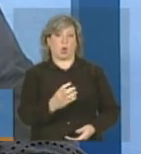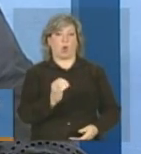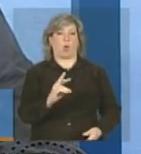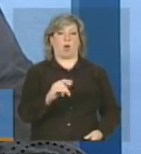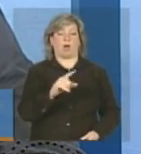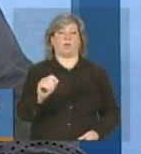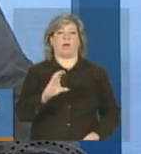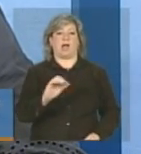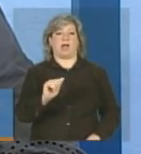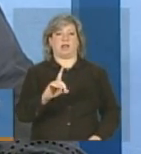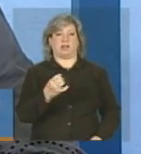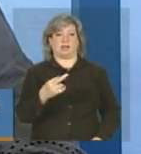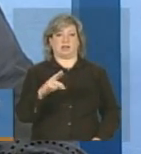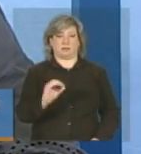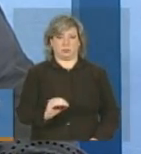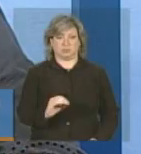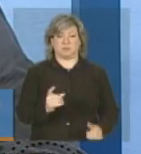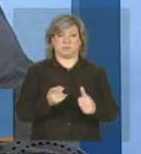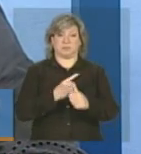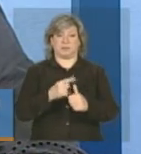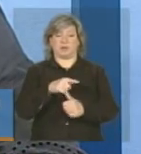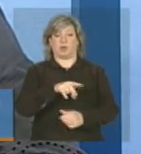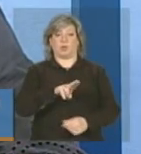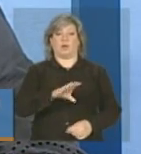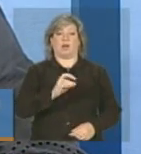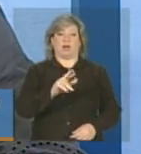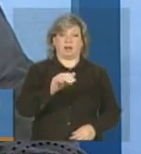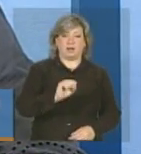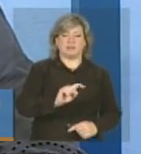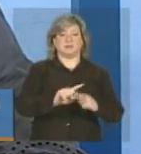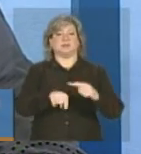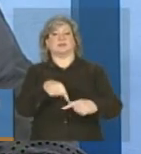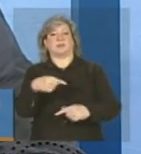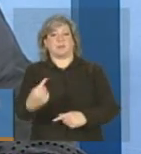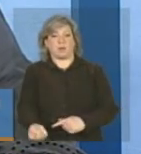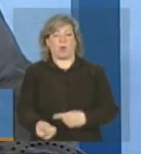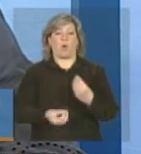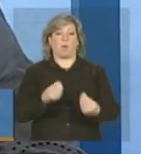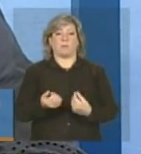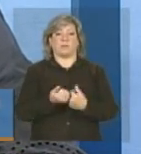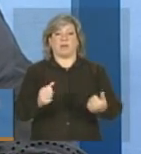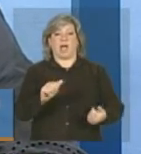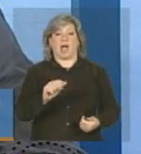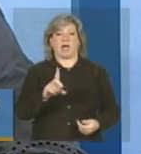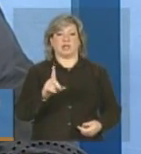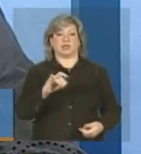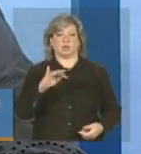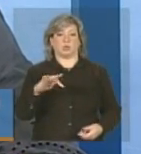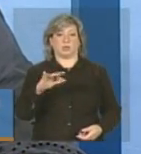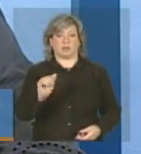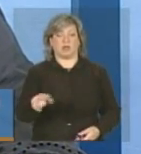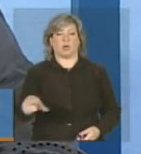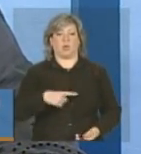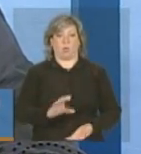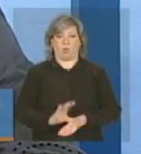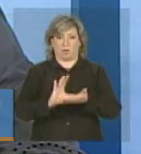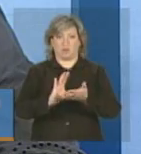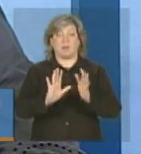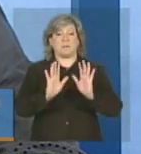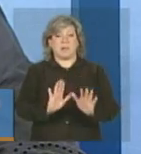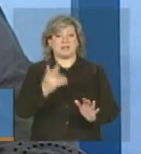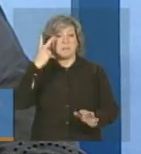Primeiro, como usuária do CRAS. E depois, como adjunta do conselho. Sendo que,